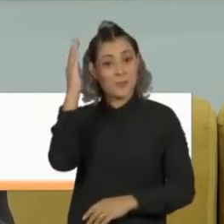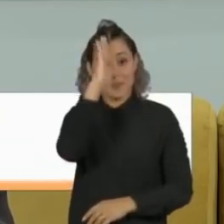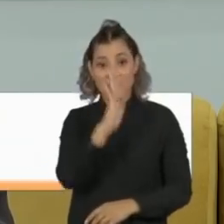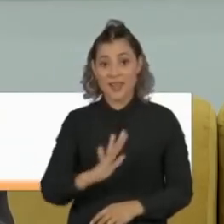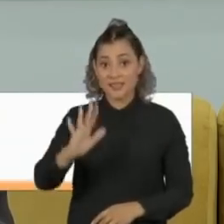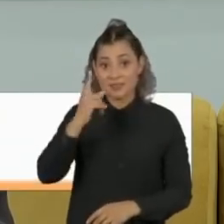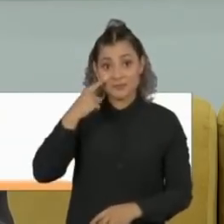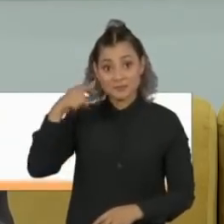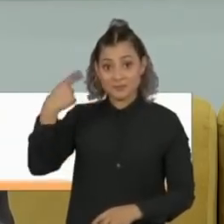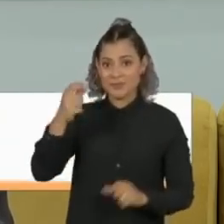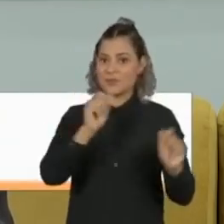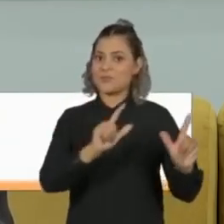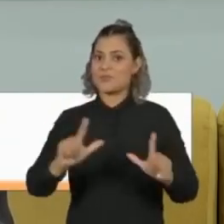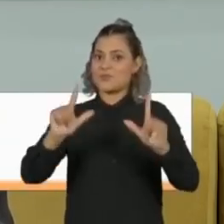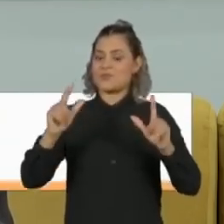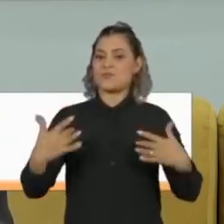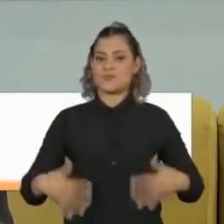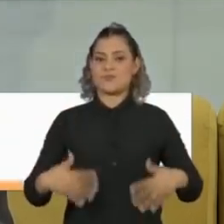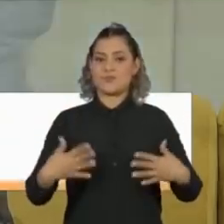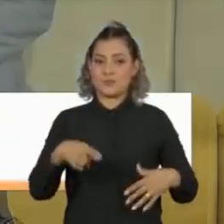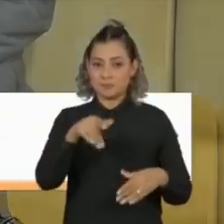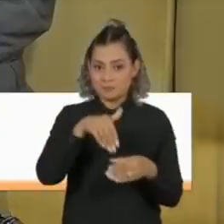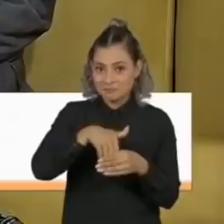com um estrelato. A gente volta já.